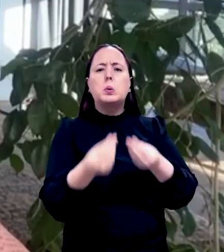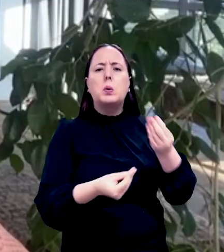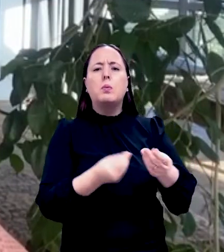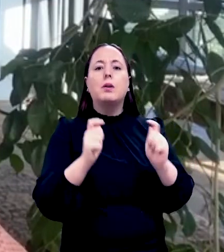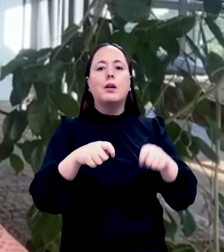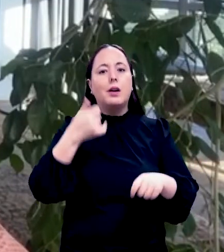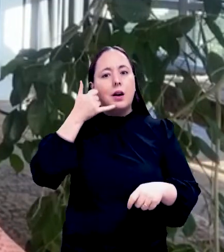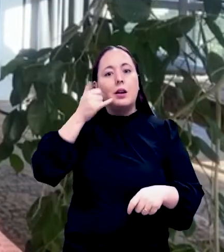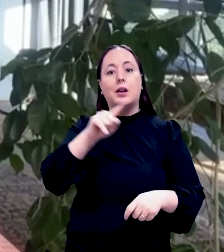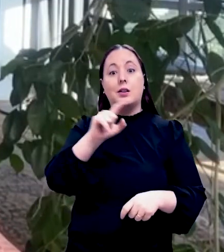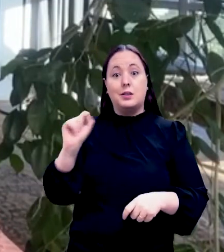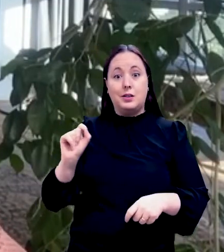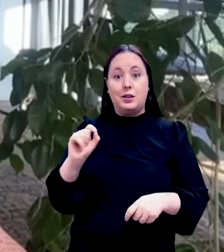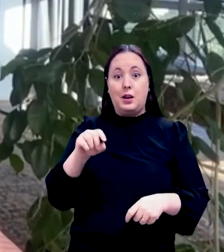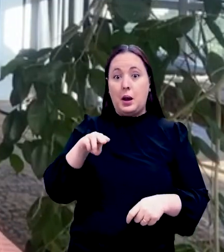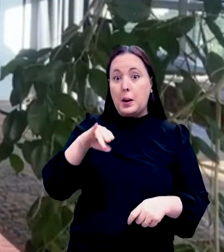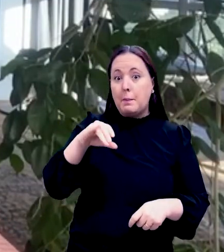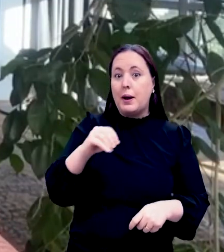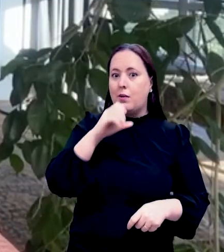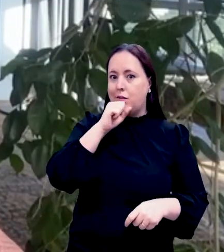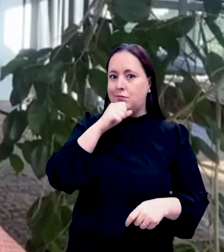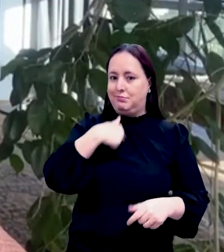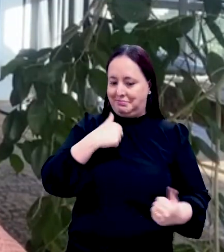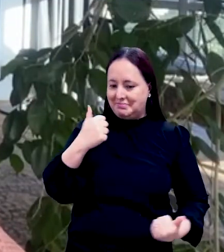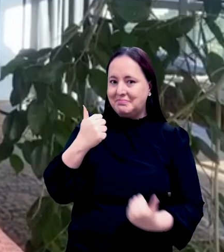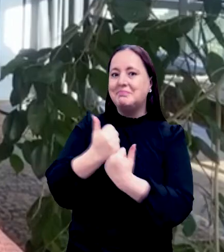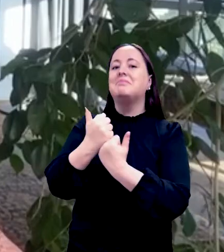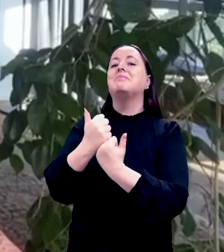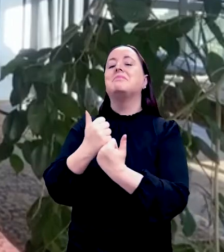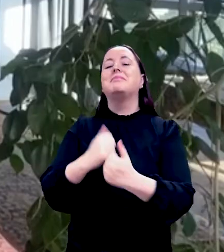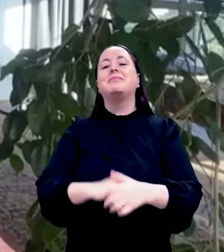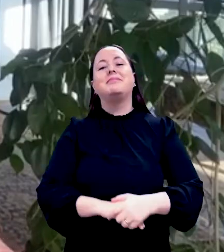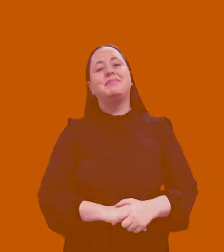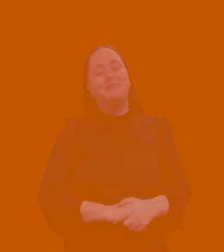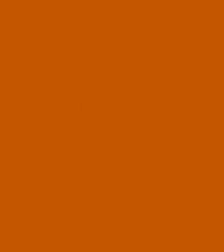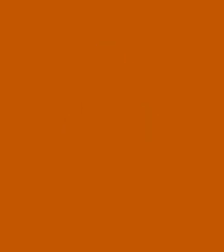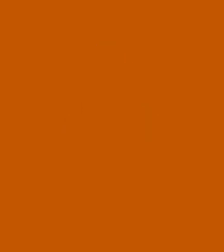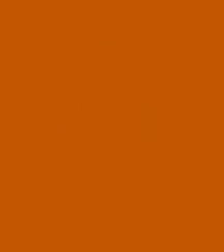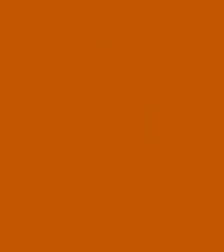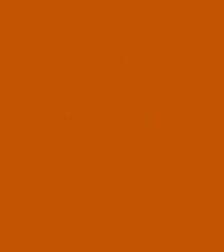de todos. Para denunciar, Disque 100. Maio Laranja, eu apoio.